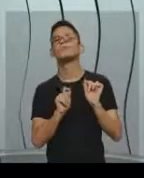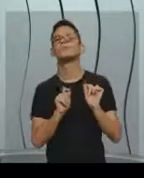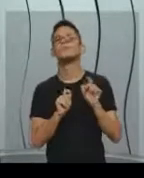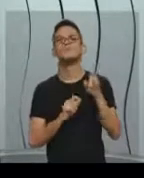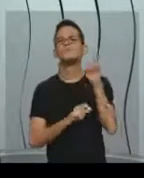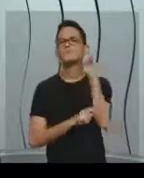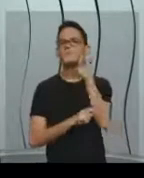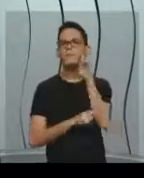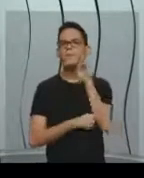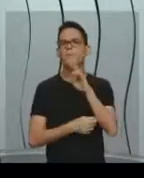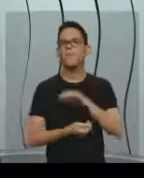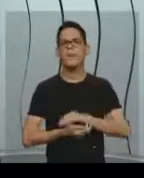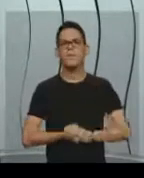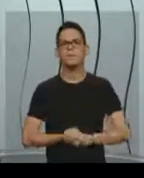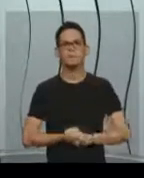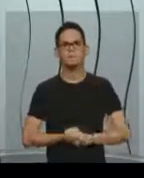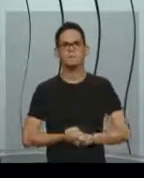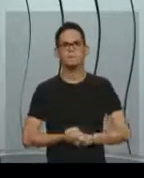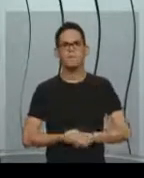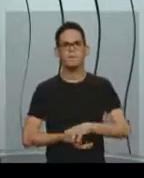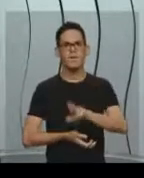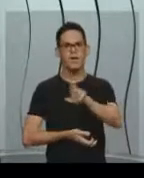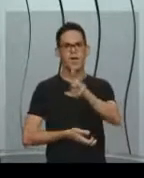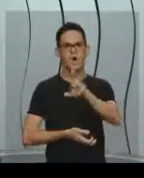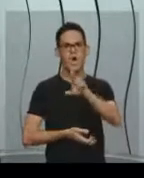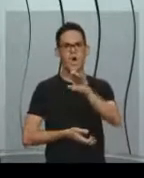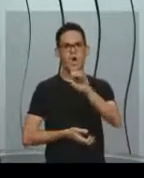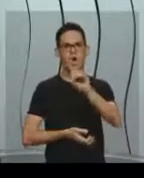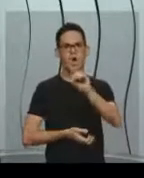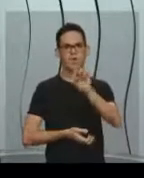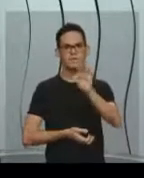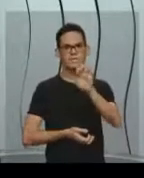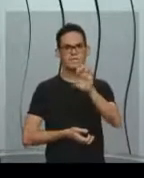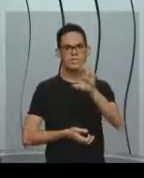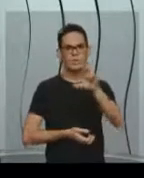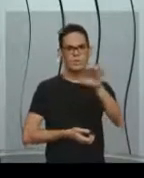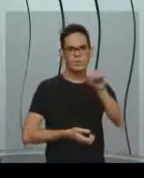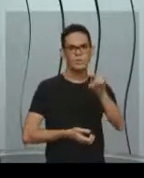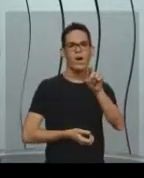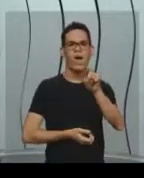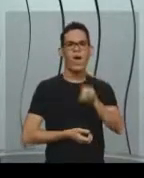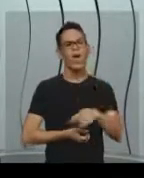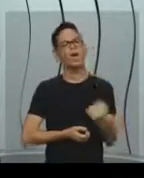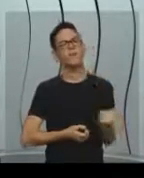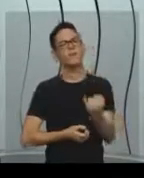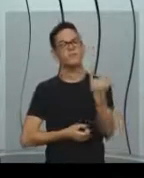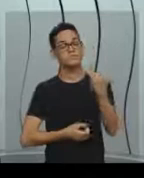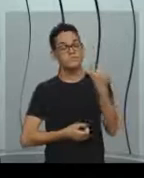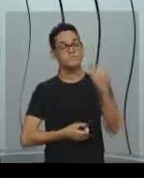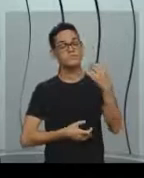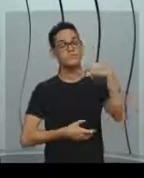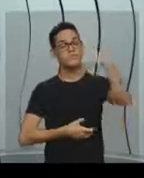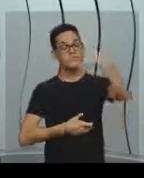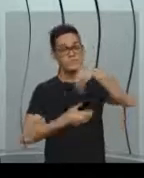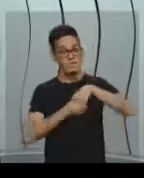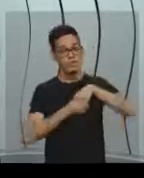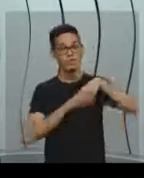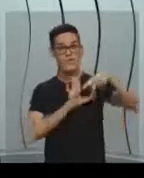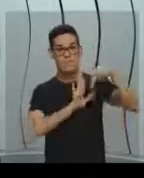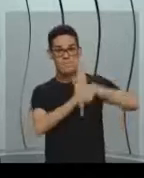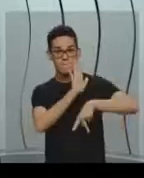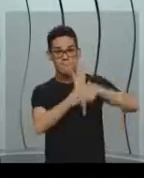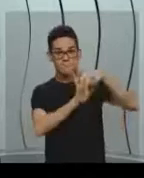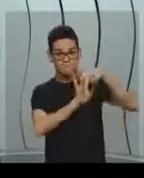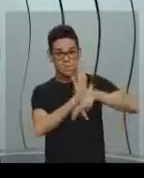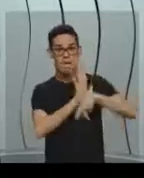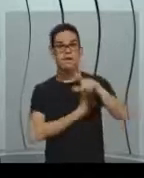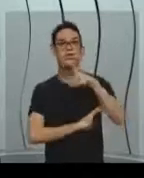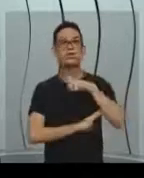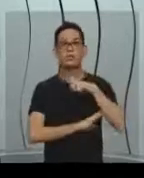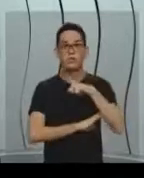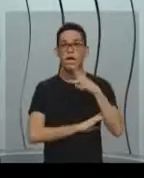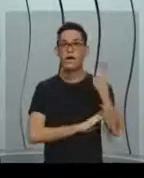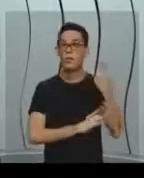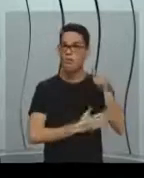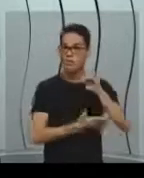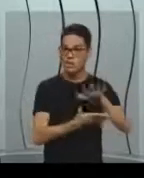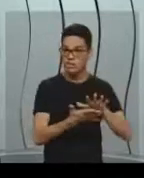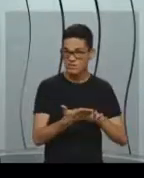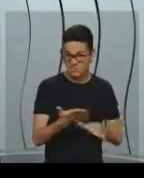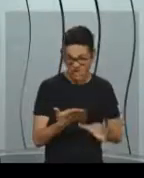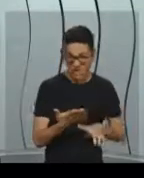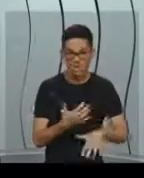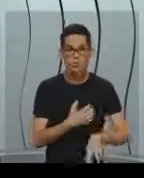momento? Que o roteiro é importante, inclusive no PET de vocês há uma atividade